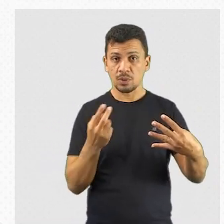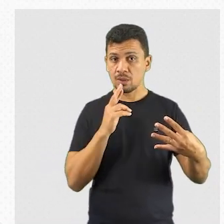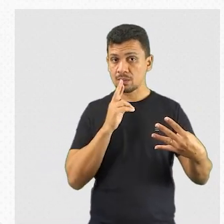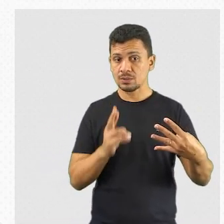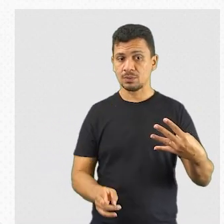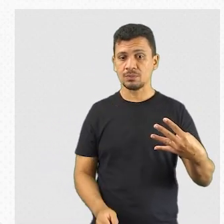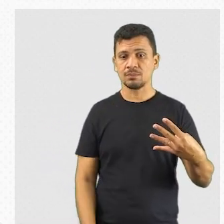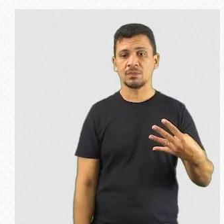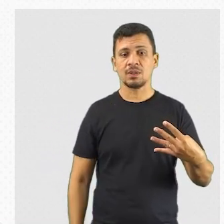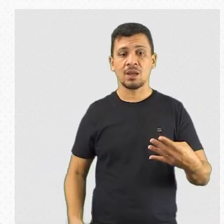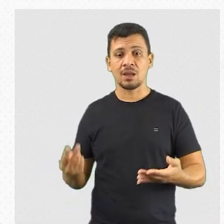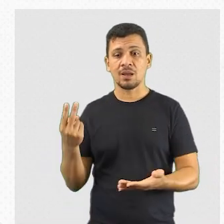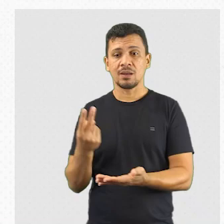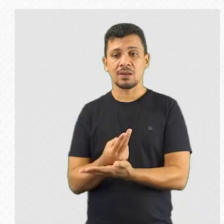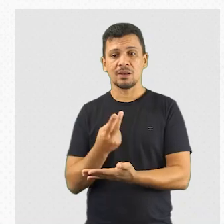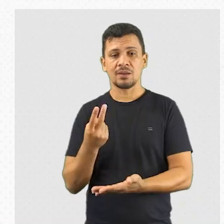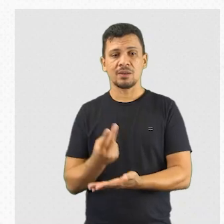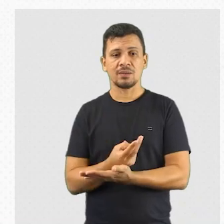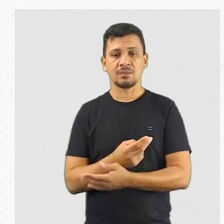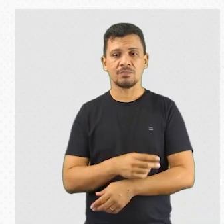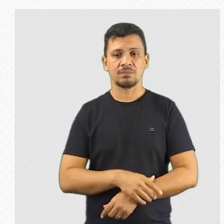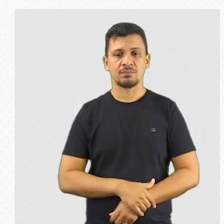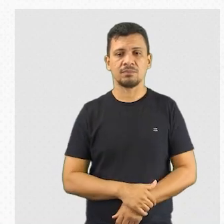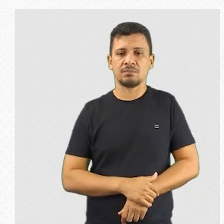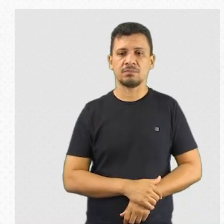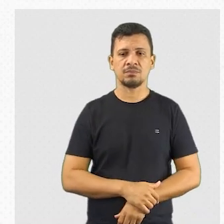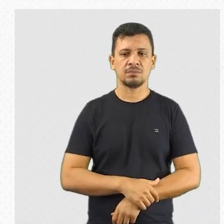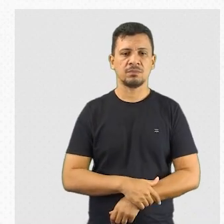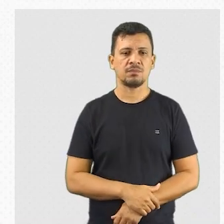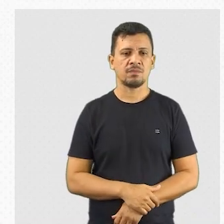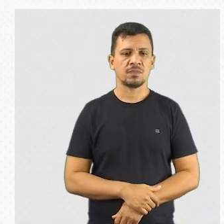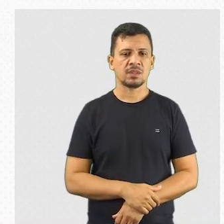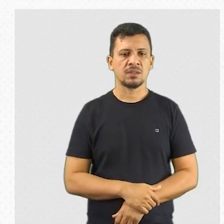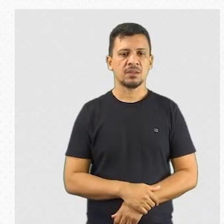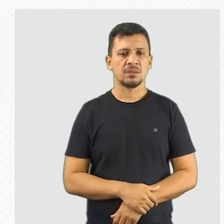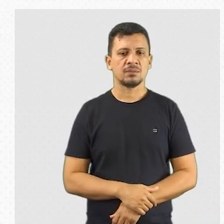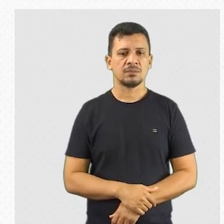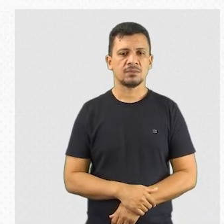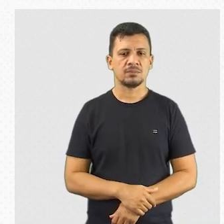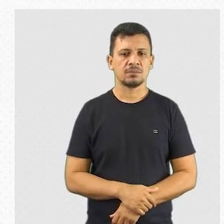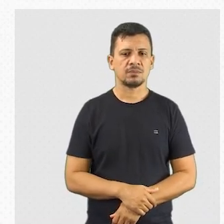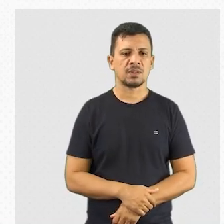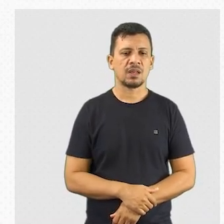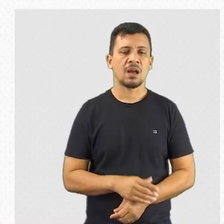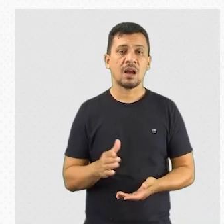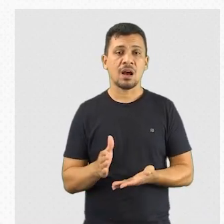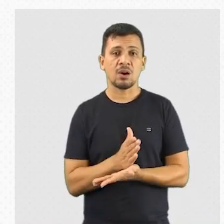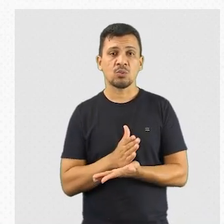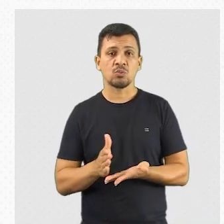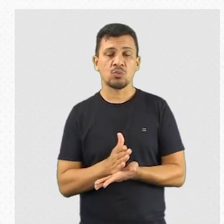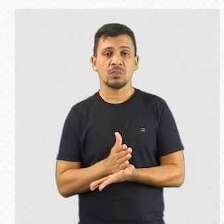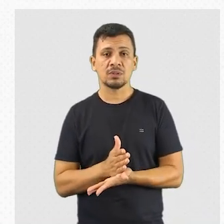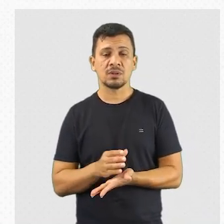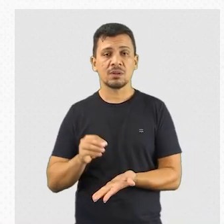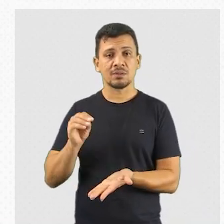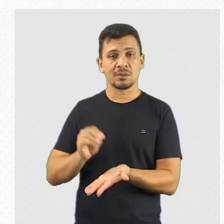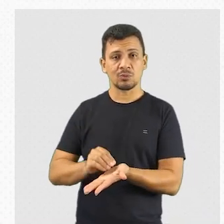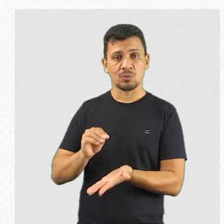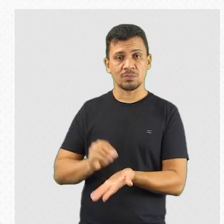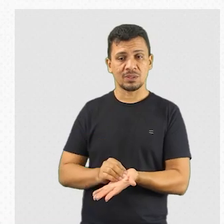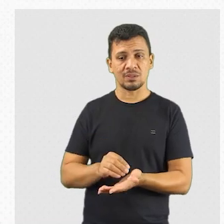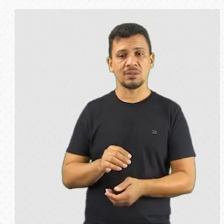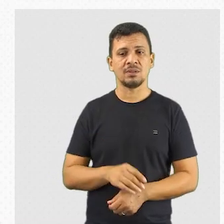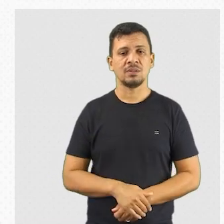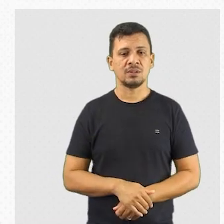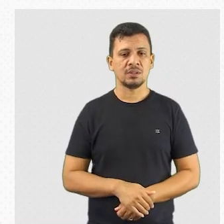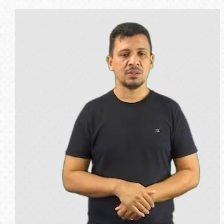respostas, ela está errada, somente uma está errada. As outras, elas estão, vamos dizer assim, incompletas, né? Porque o que ele pede na questão? Ele pede